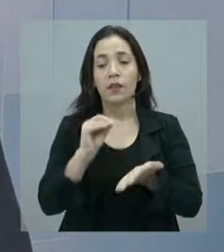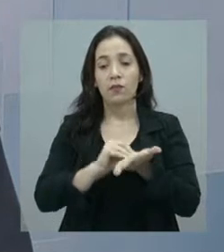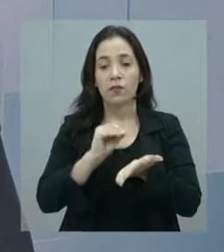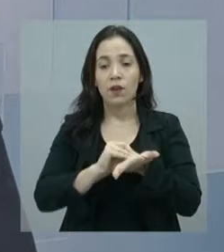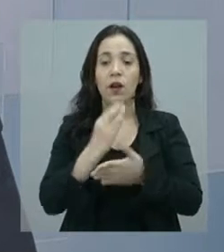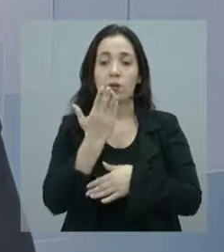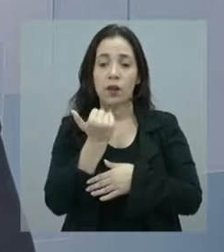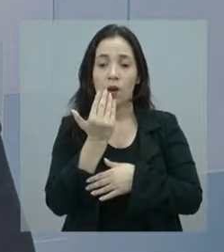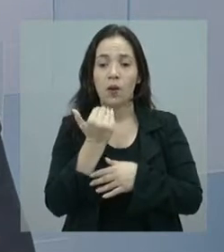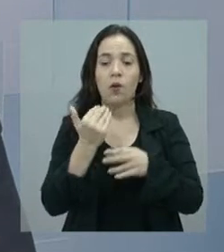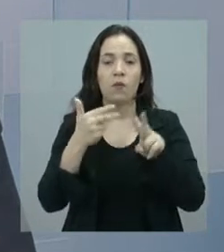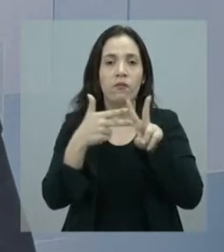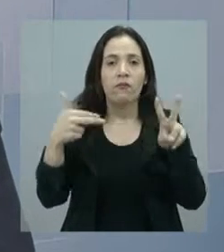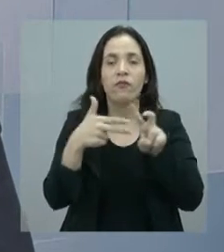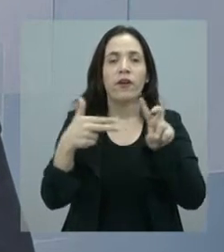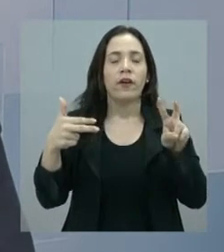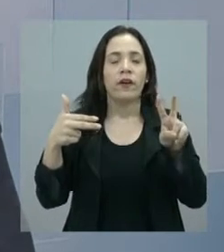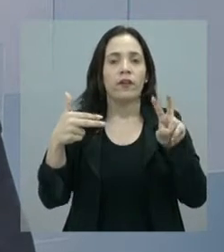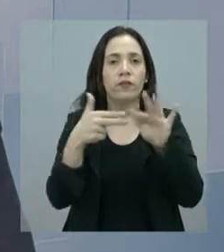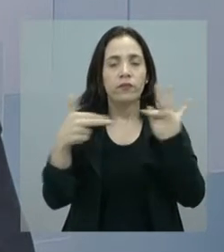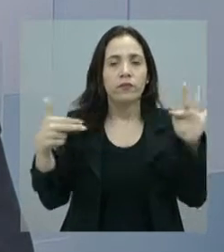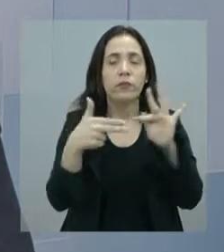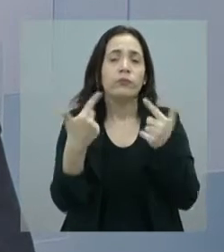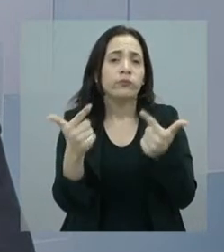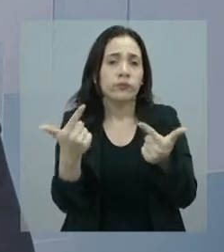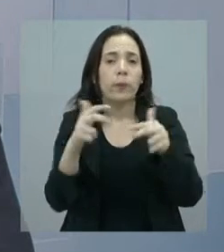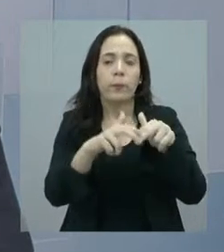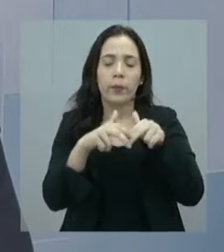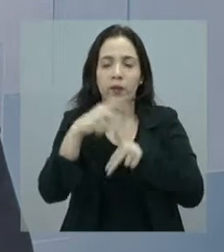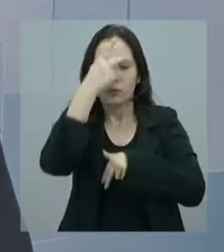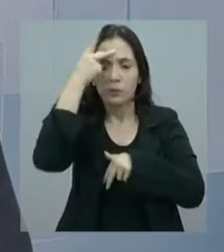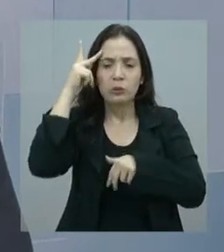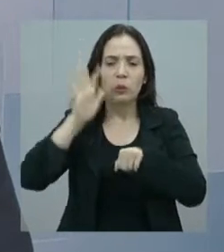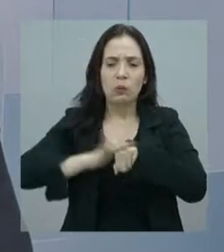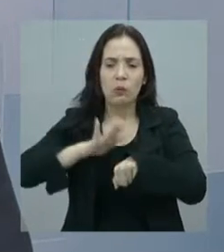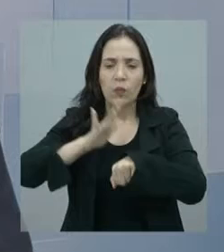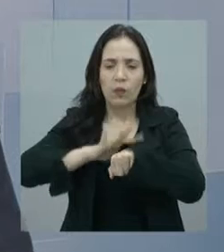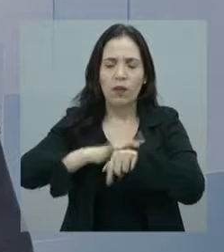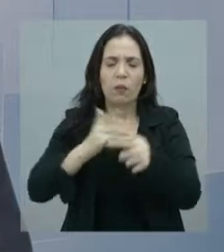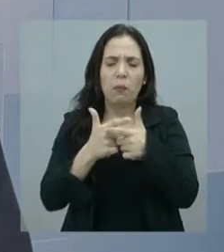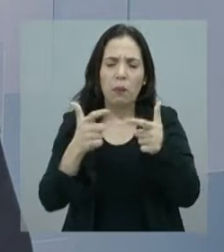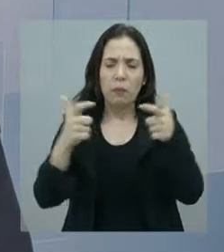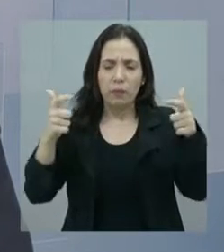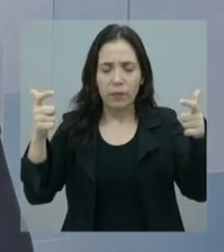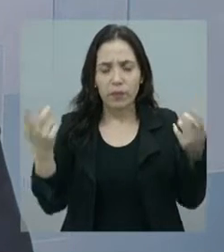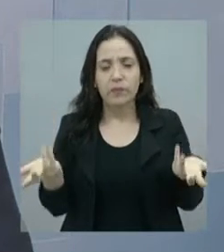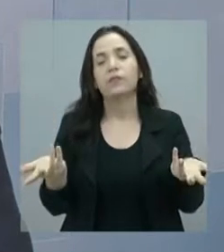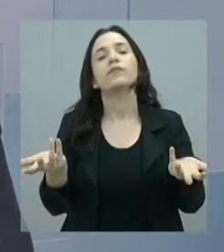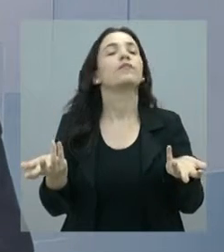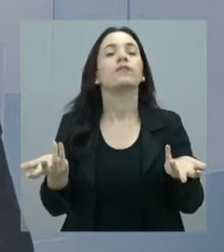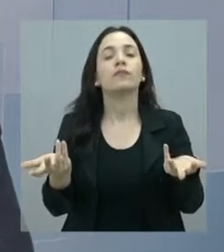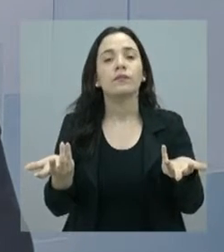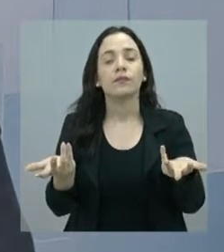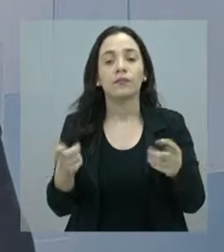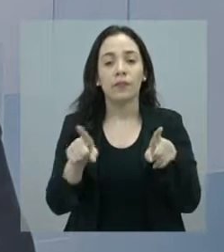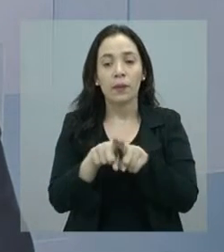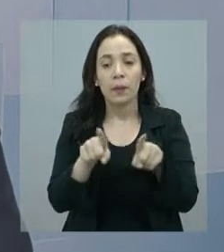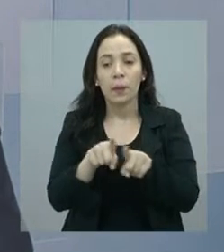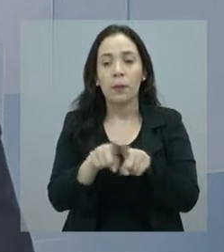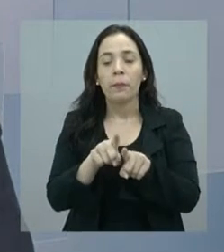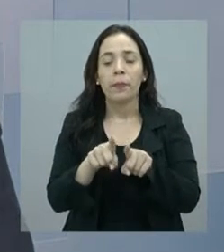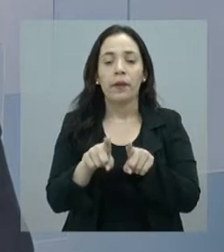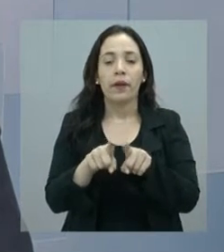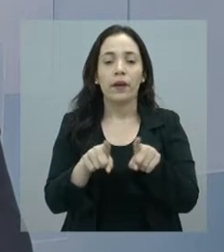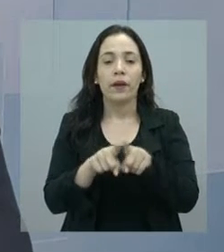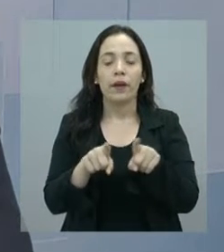alimentação e essa mudança refletiu com certeza no aumento do índice de câncer em todos os níveis, né? A forma também se questiona muito os tipos de